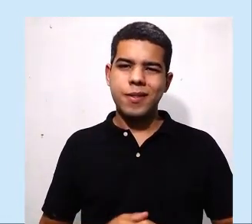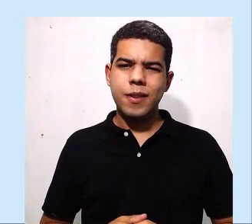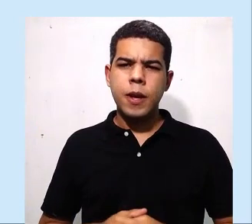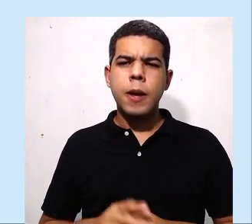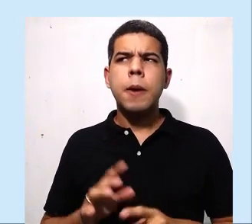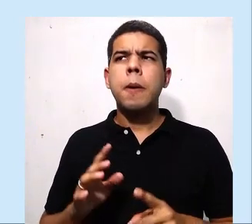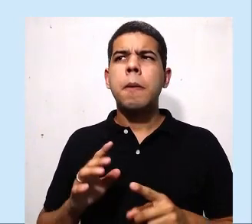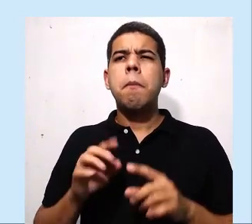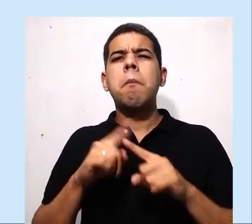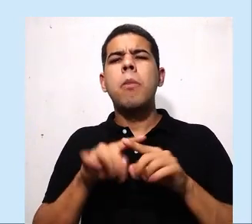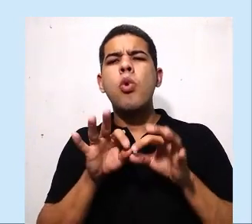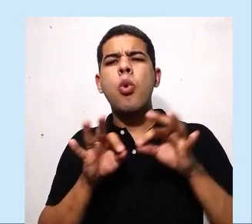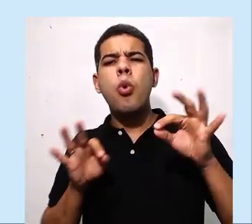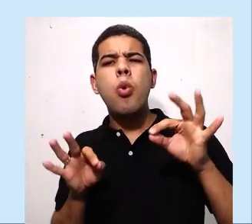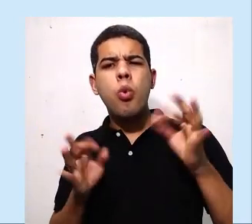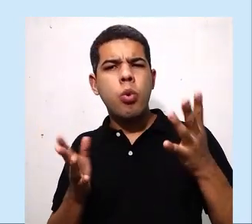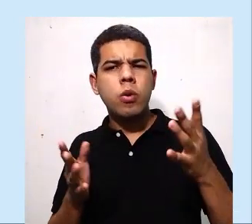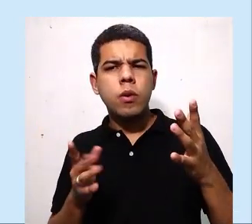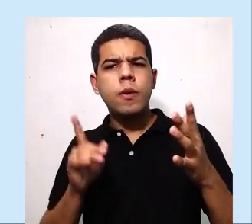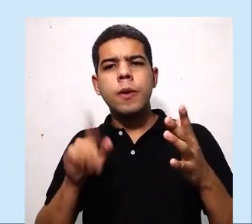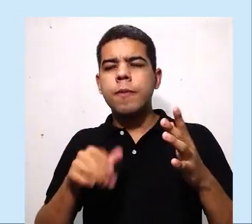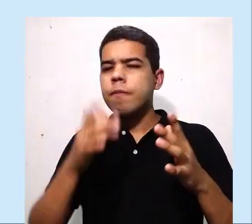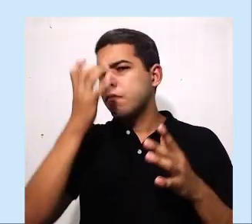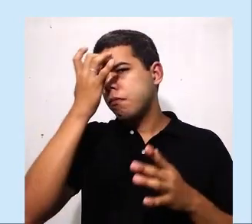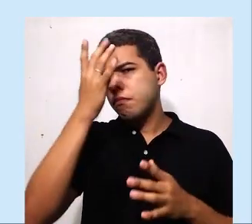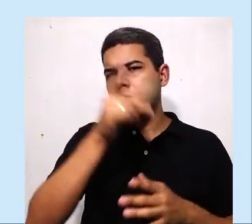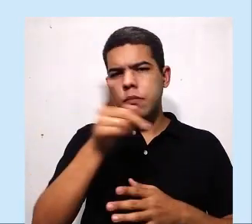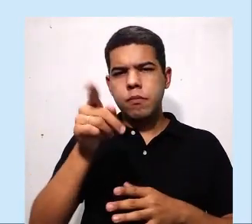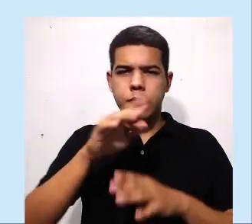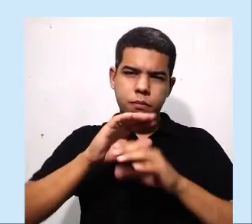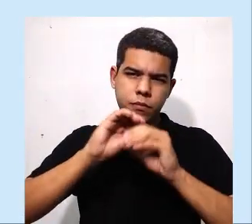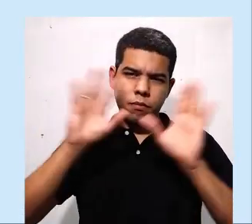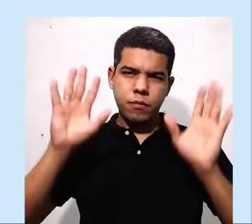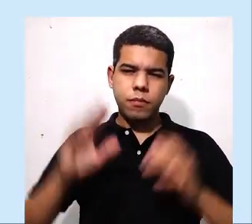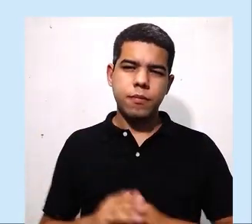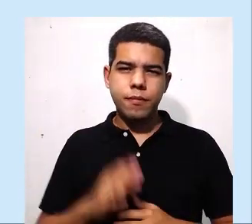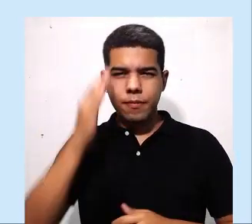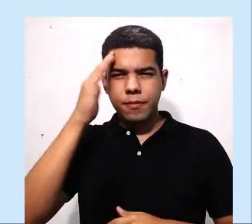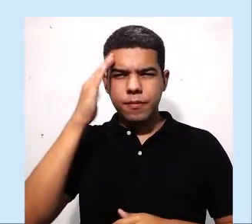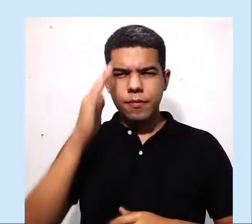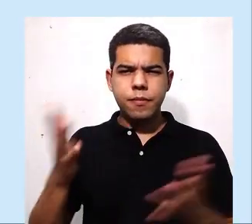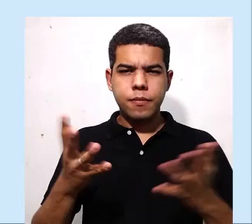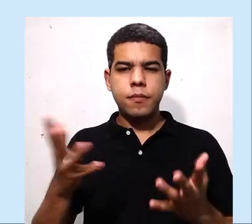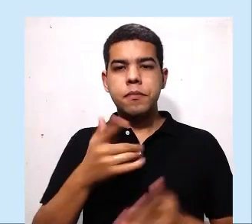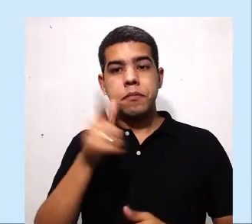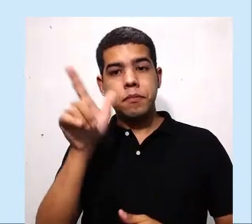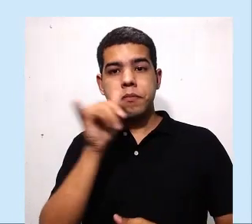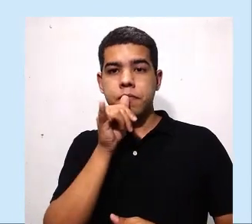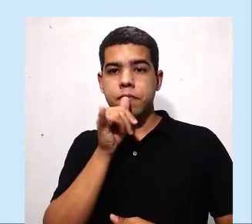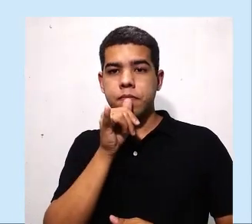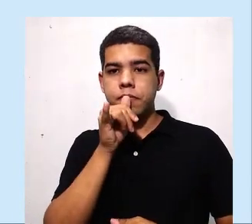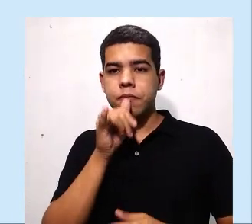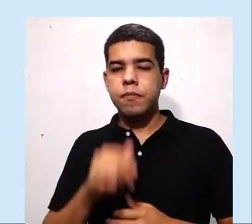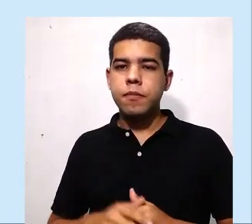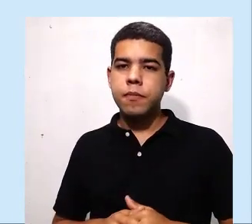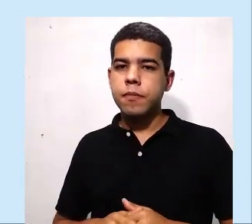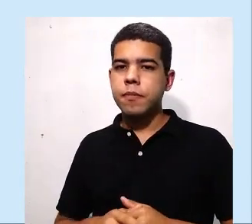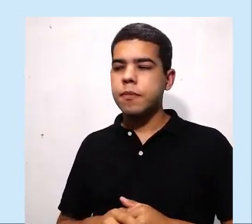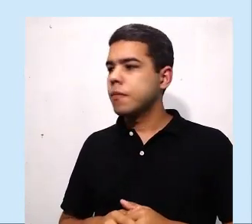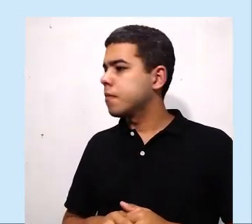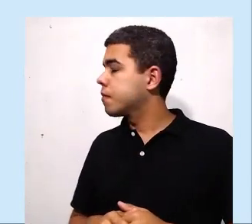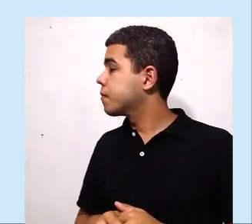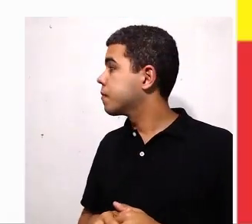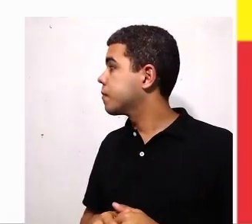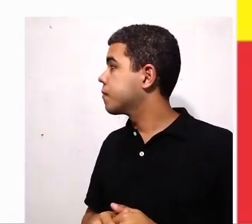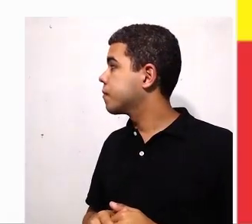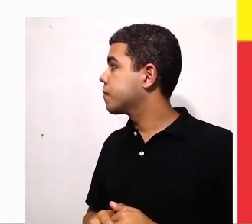Beleza? Por que eu digo assim, longe deles? Para facilitar o entendimento. Ok? Vamos mais um exemplo. Observa aí que nós